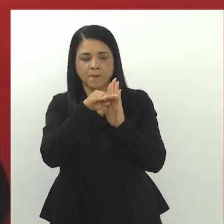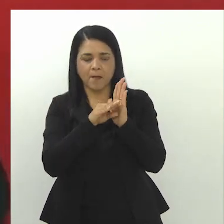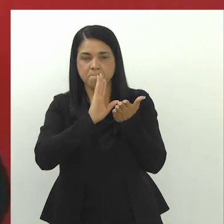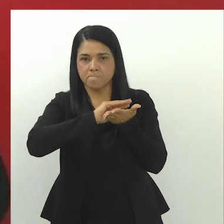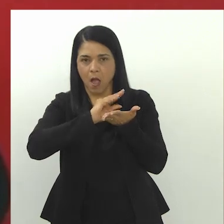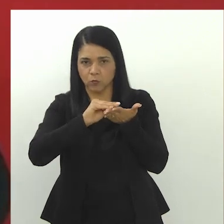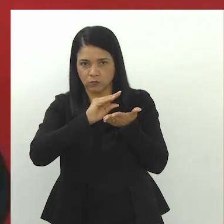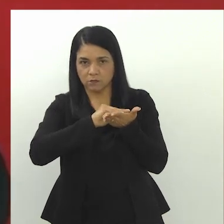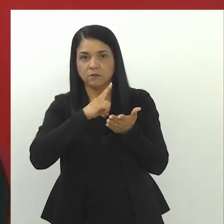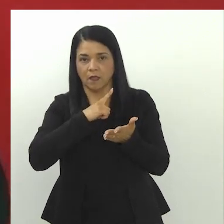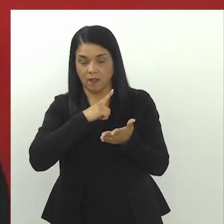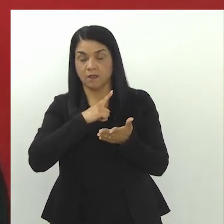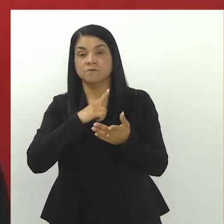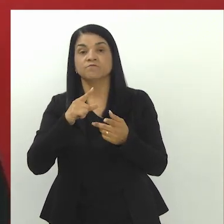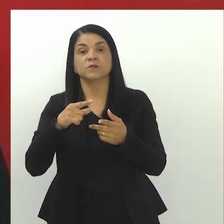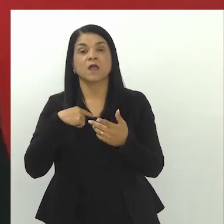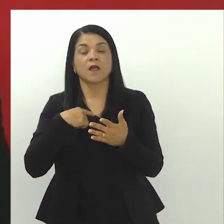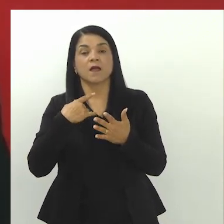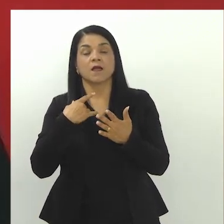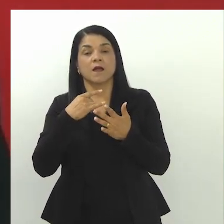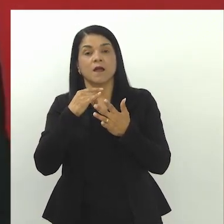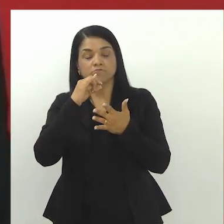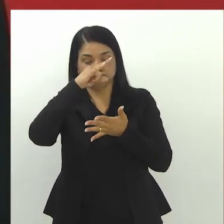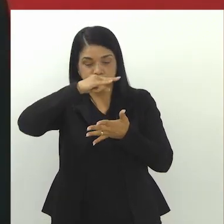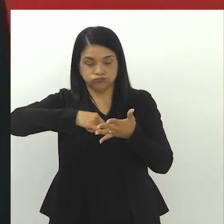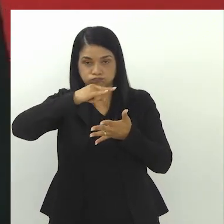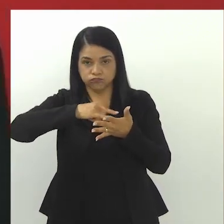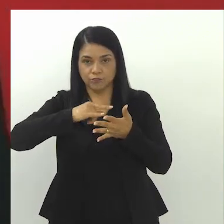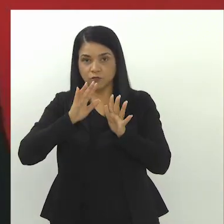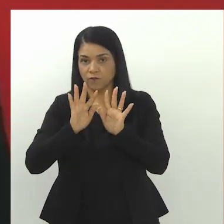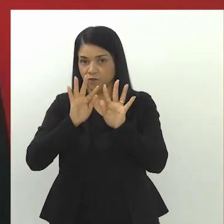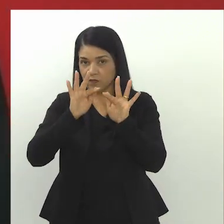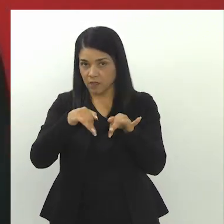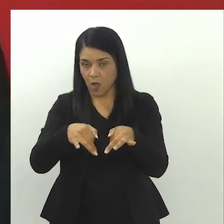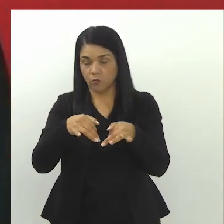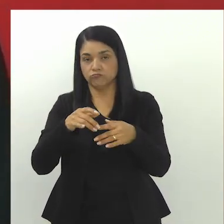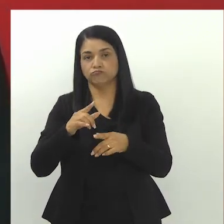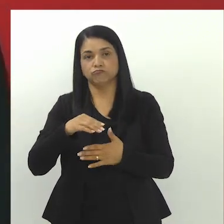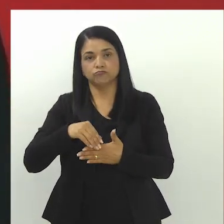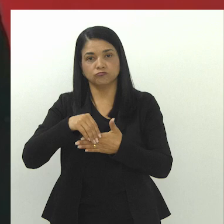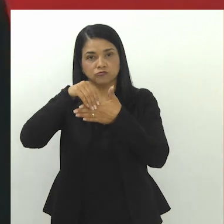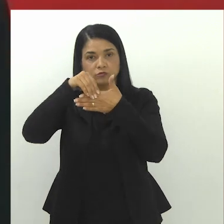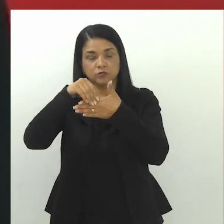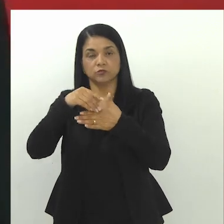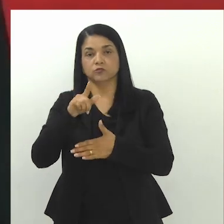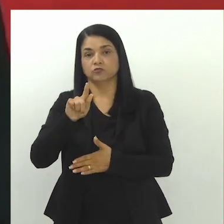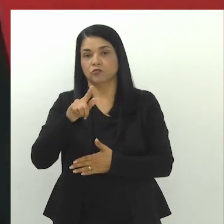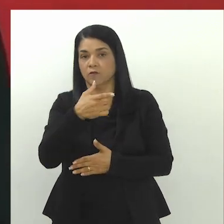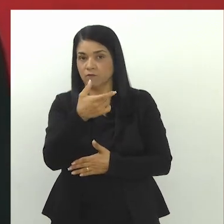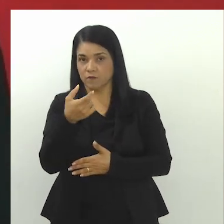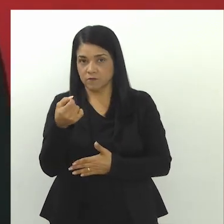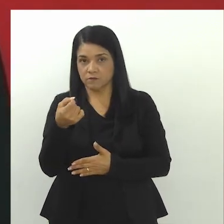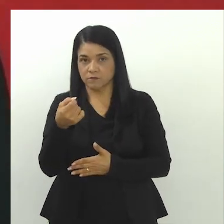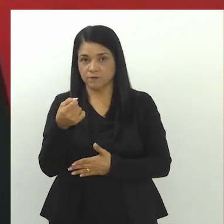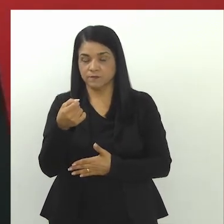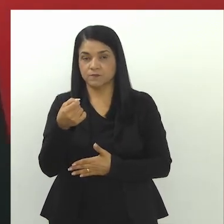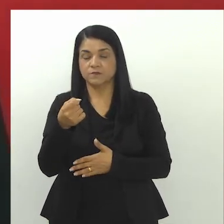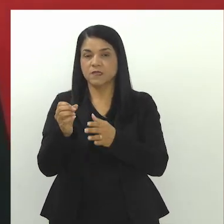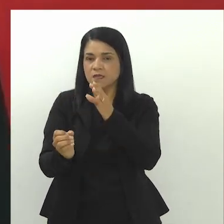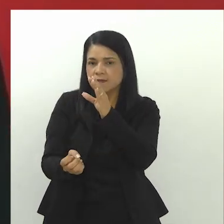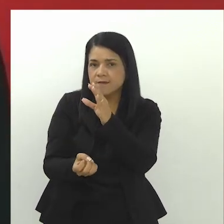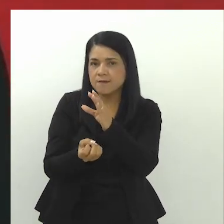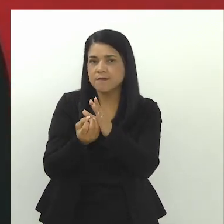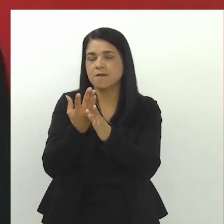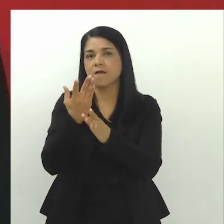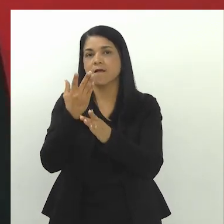Então, nesse sentido, eu acho que a declaração final dos líderes do G20, elas